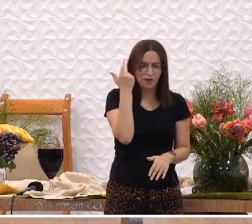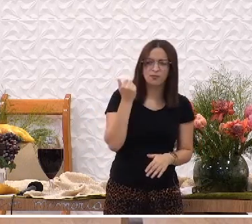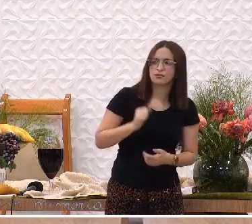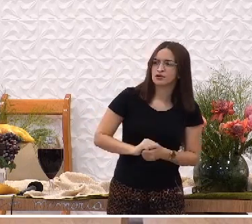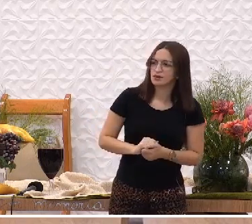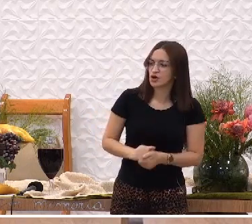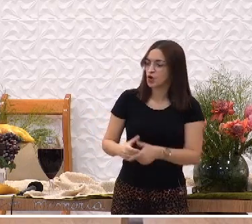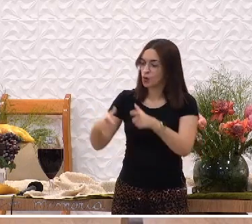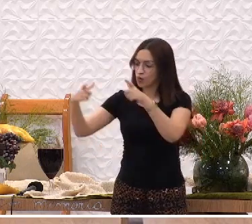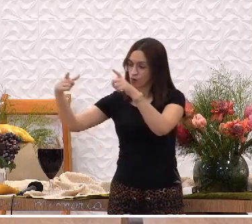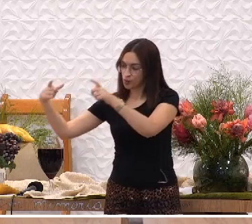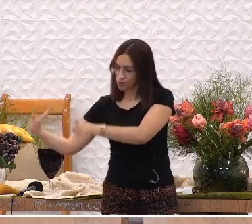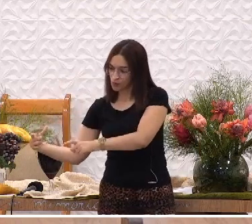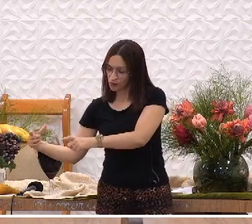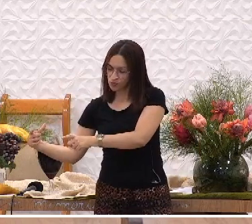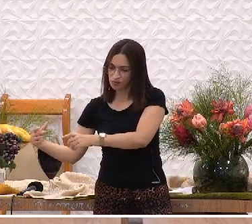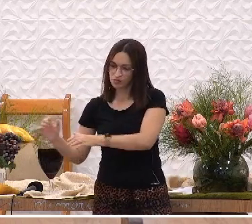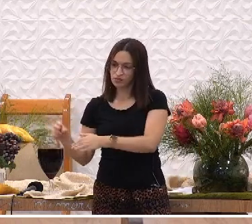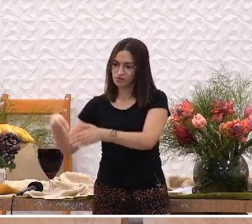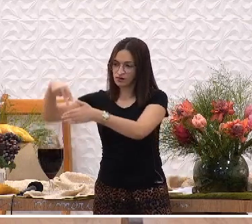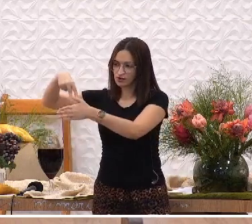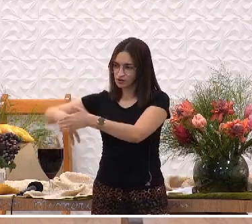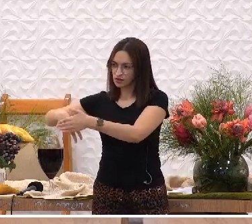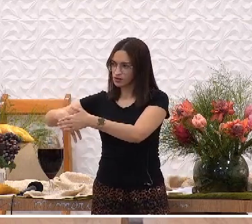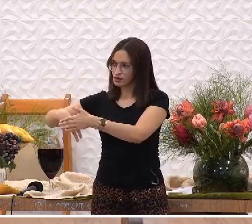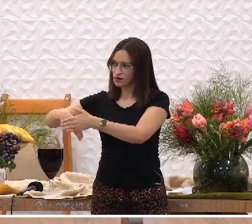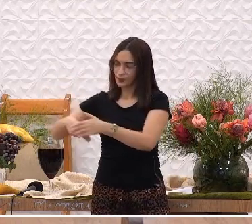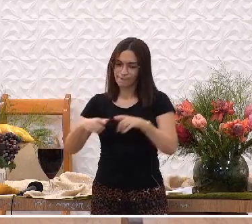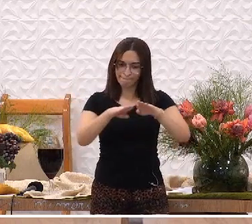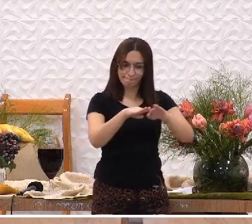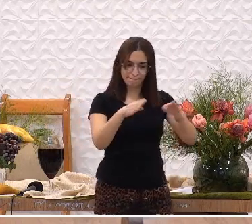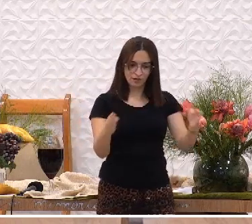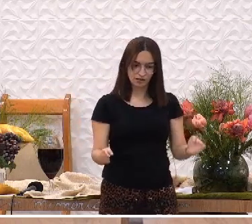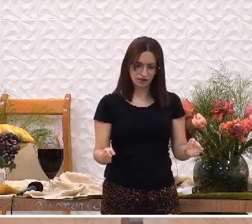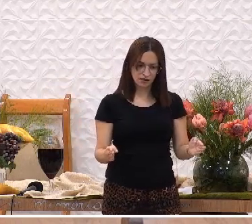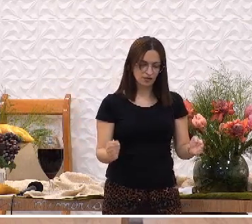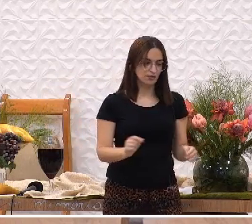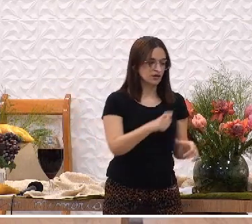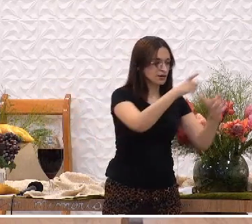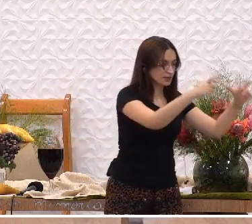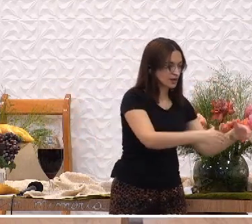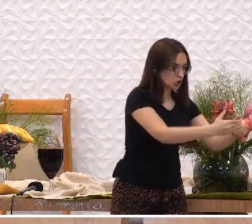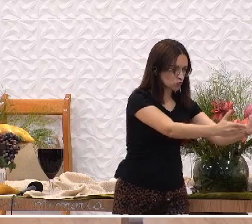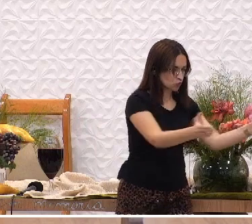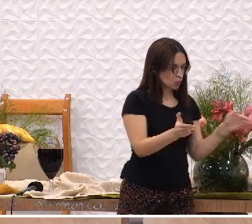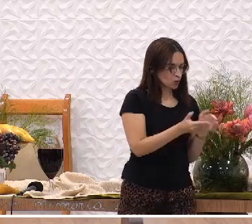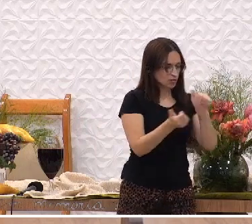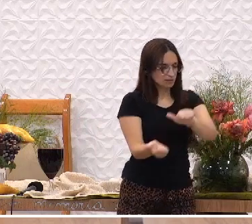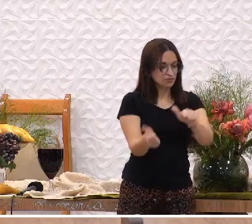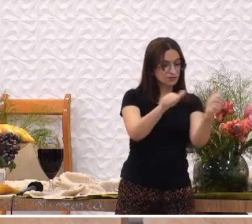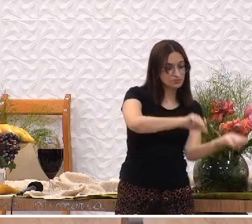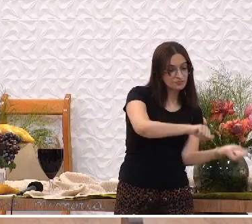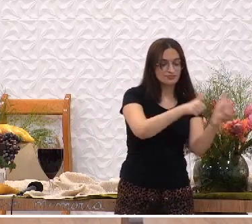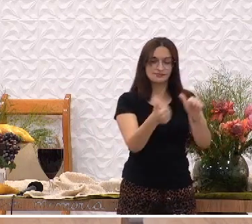lado, a mesa no meio, e aí a pia ou no meio ou do outro lado também. Mas essa ordem assim,